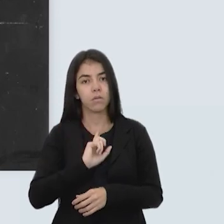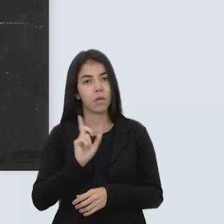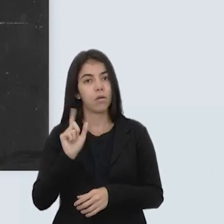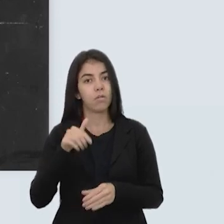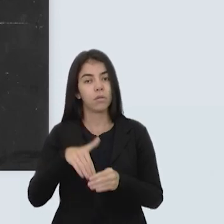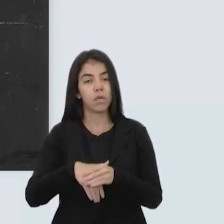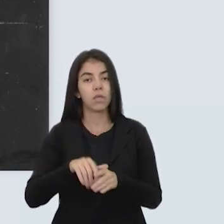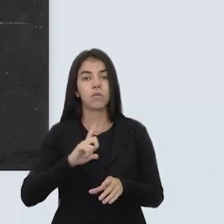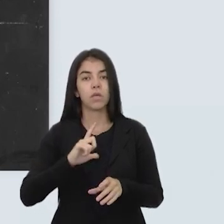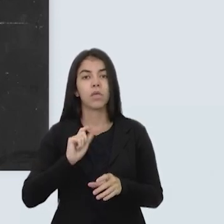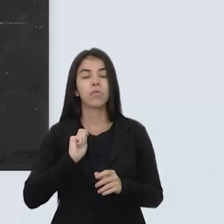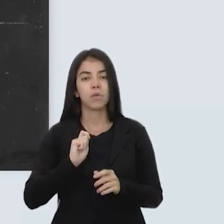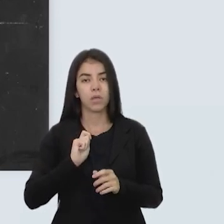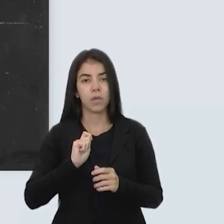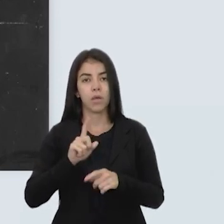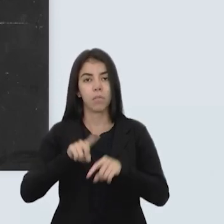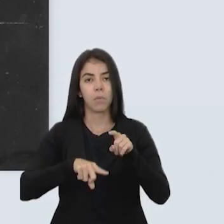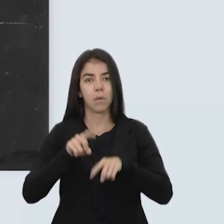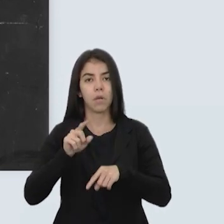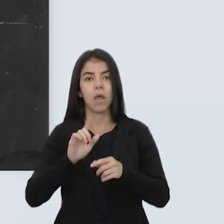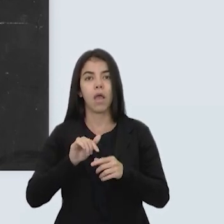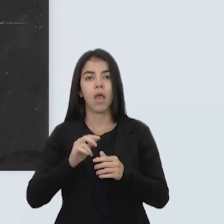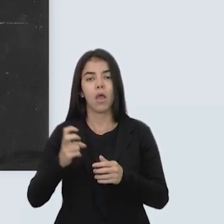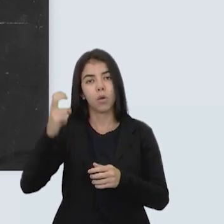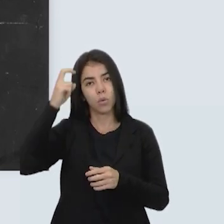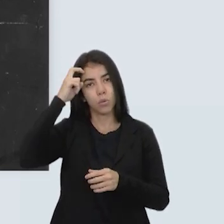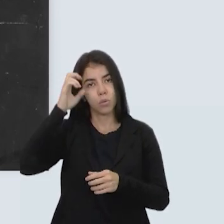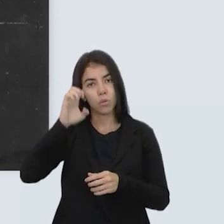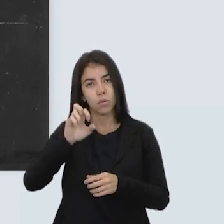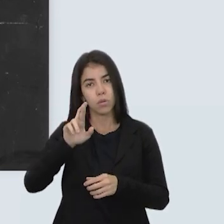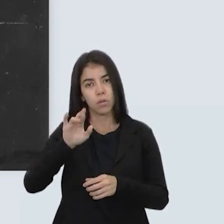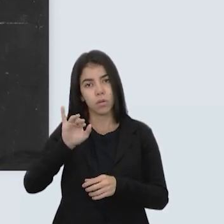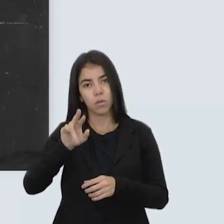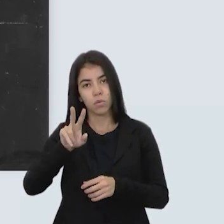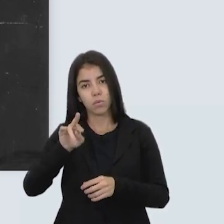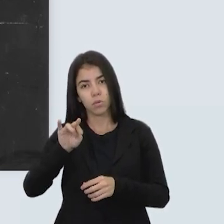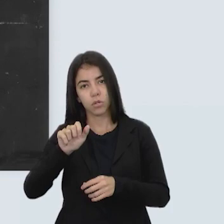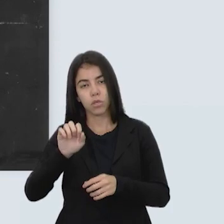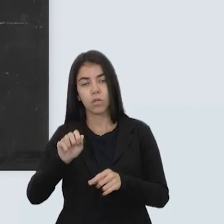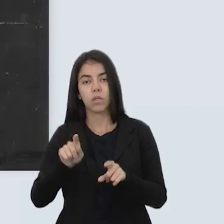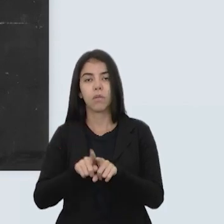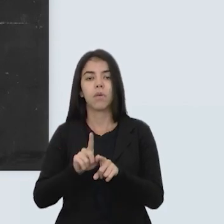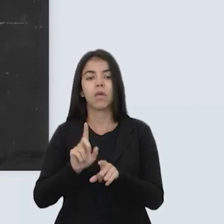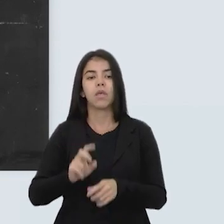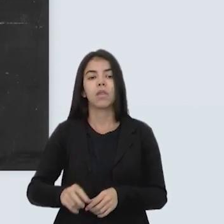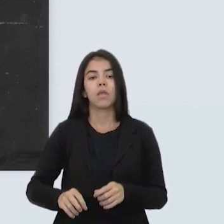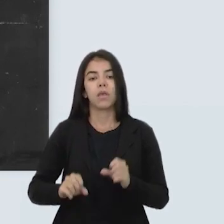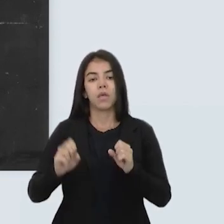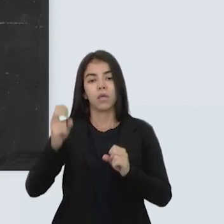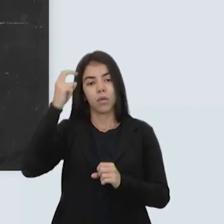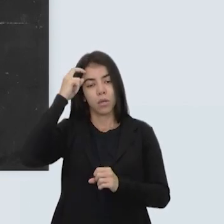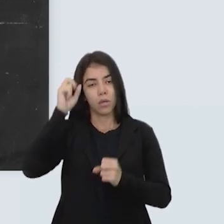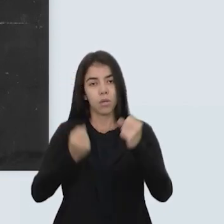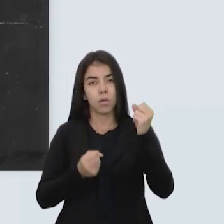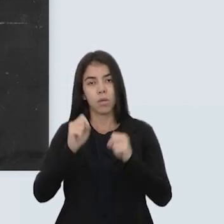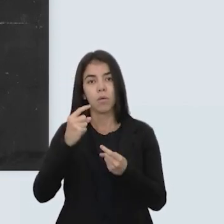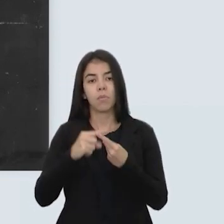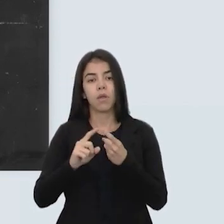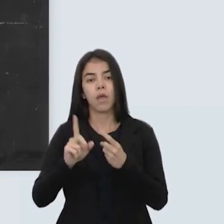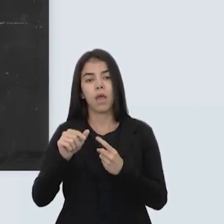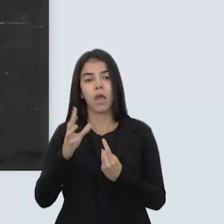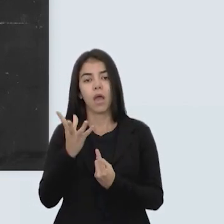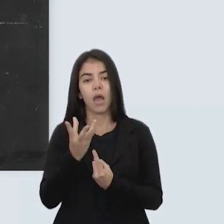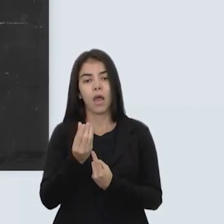obras intermediárias, não são nem cultura erudita e nem indústria cultural. Bourdieu chama de arte média, porque ela